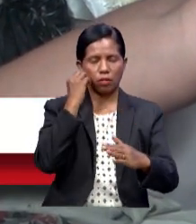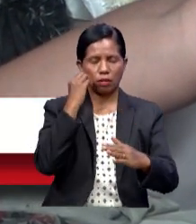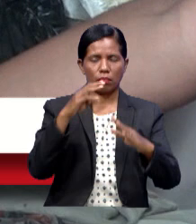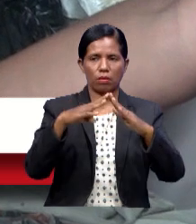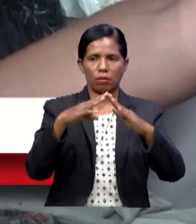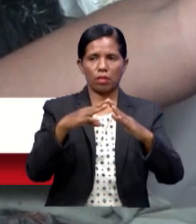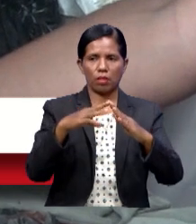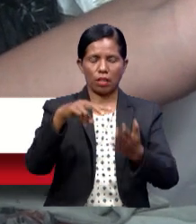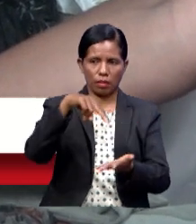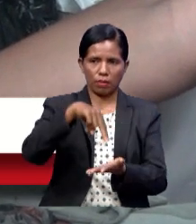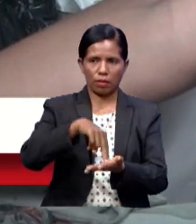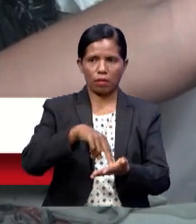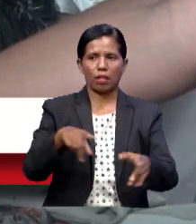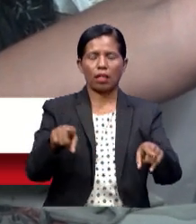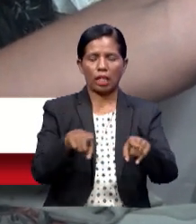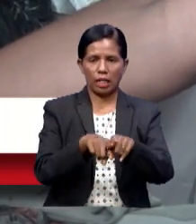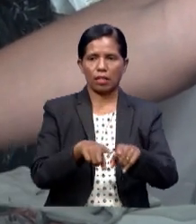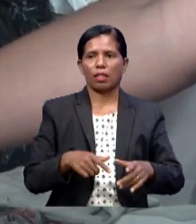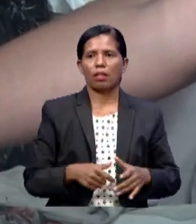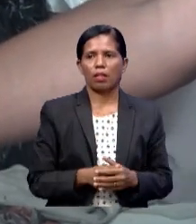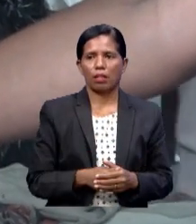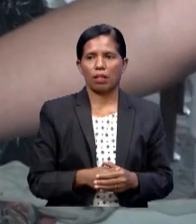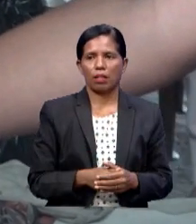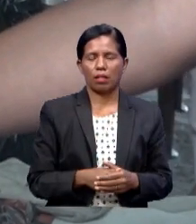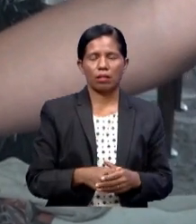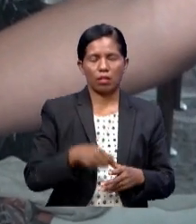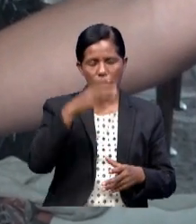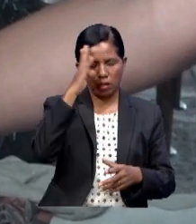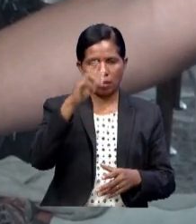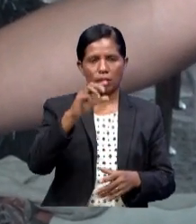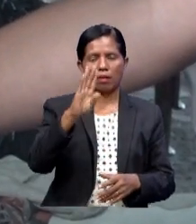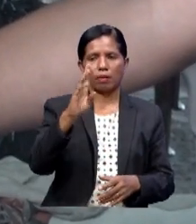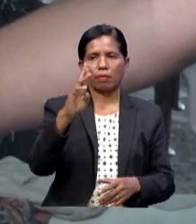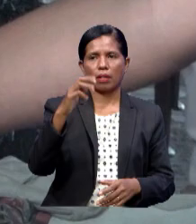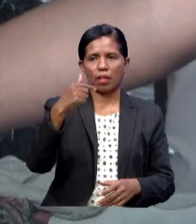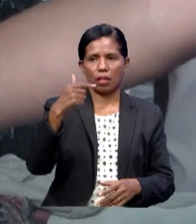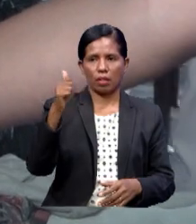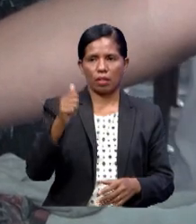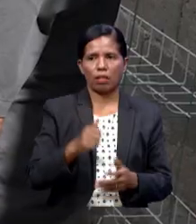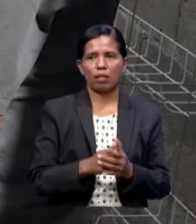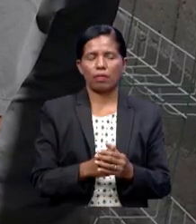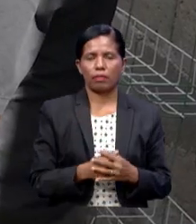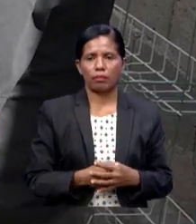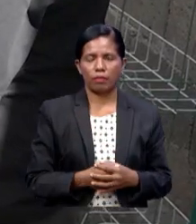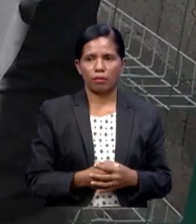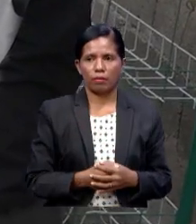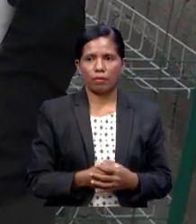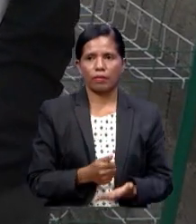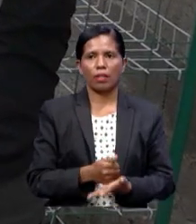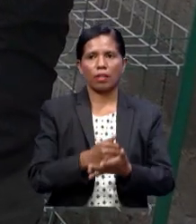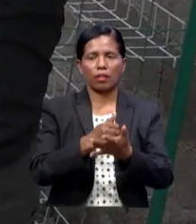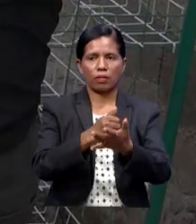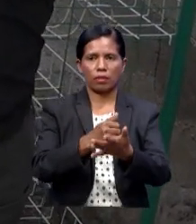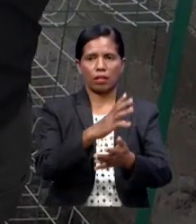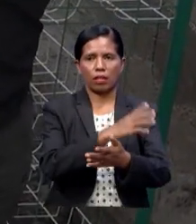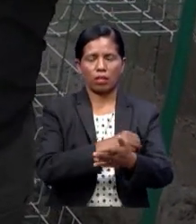pisi dia ane sa sa ukwe Senhor Branco, ho, ni colega ensina me halda por. Apoio no Palácio